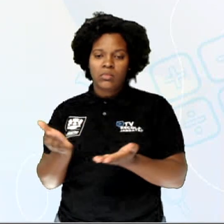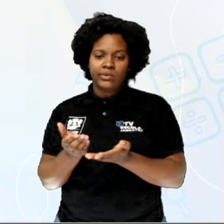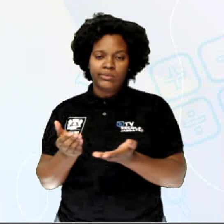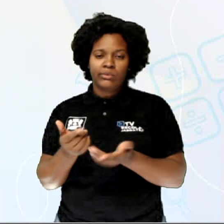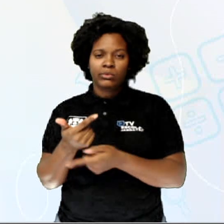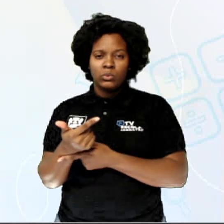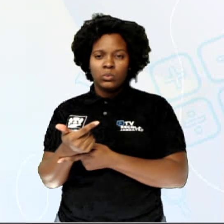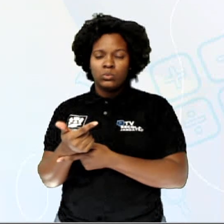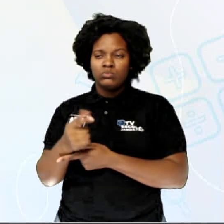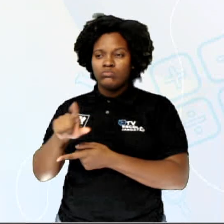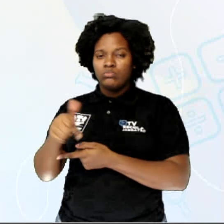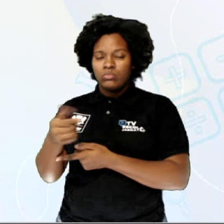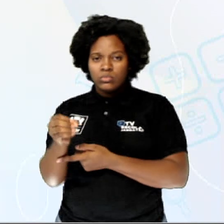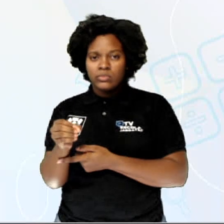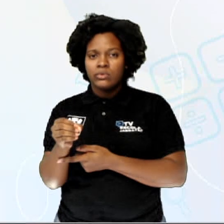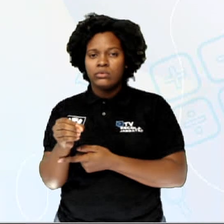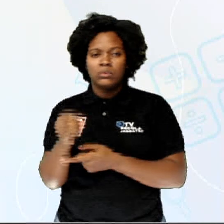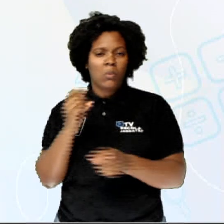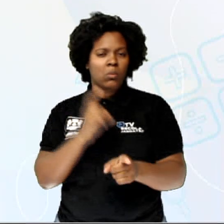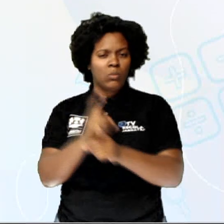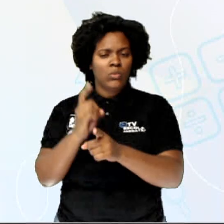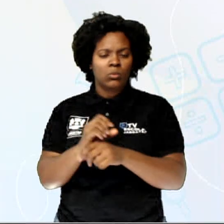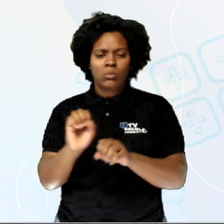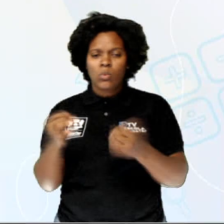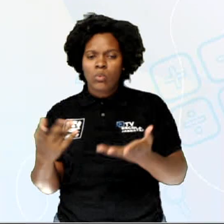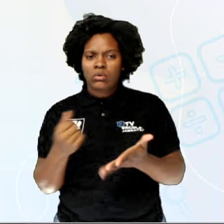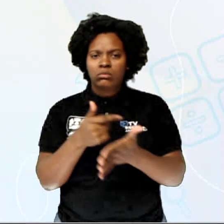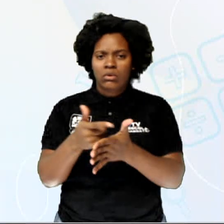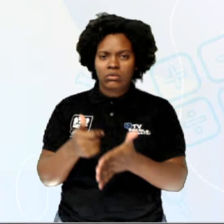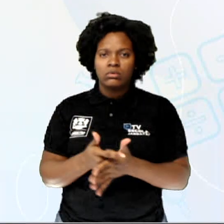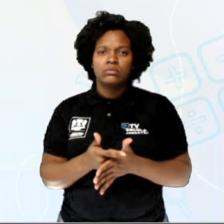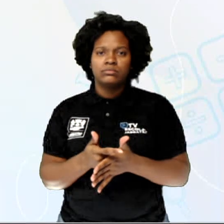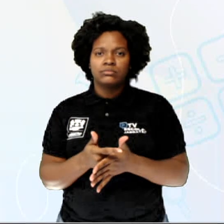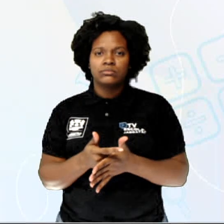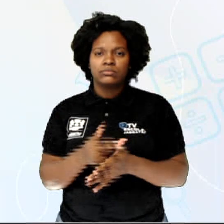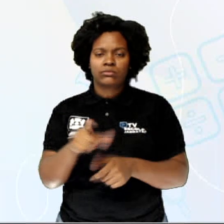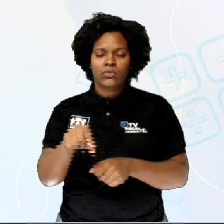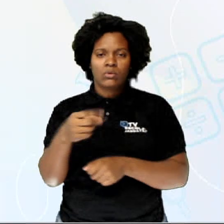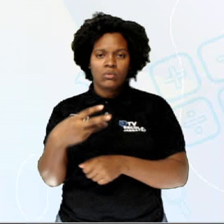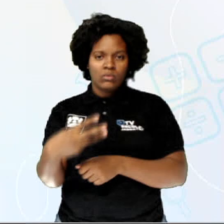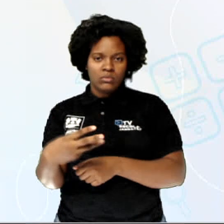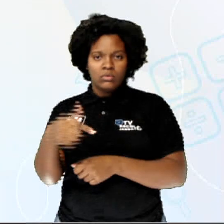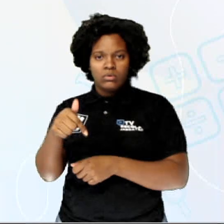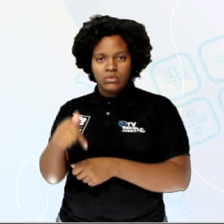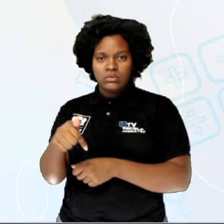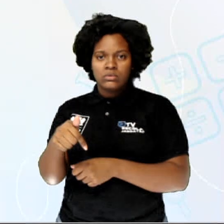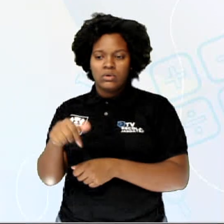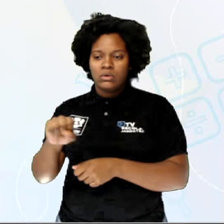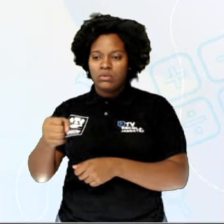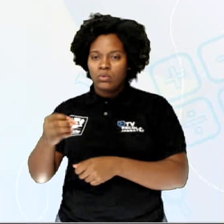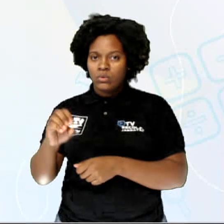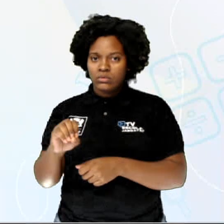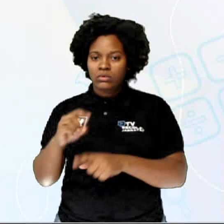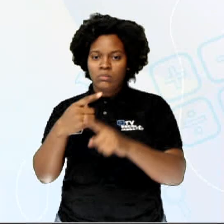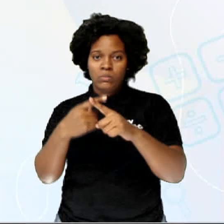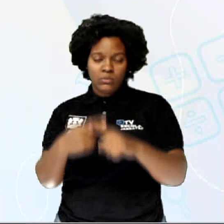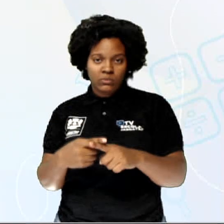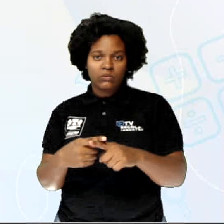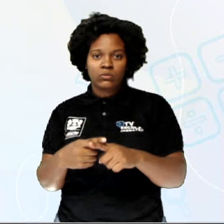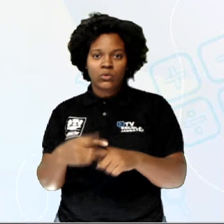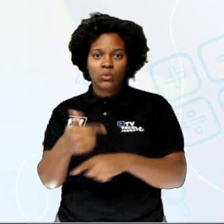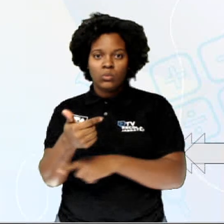eu posso comprar 21 passagens de lotação ao custo unitário de R$ 1,80. Eu soube, porém, que o valor da